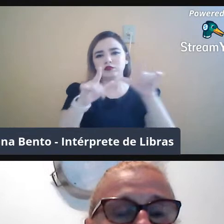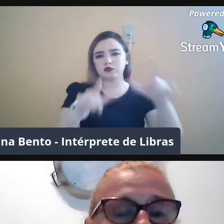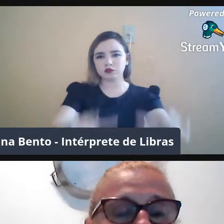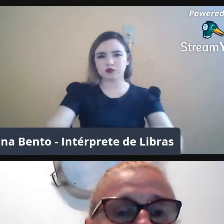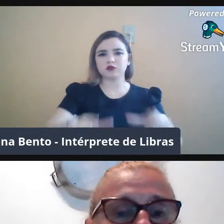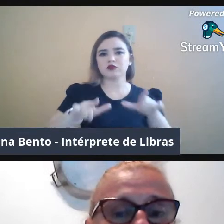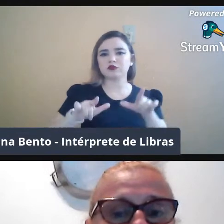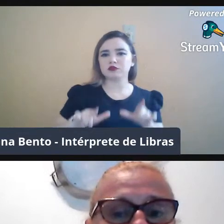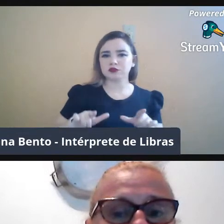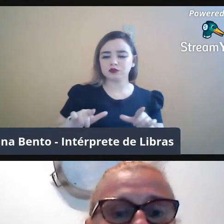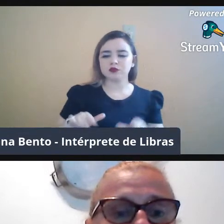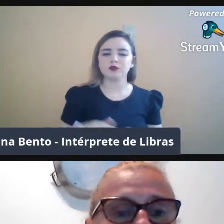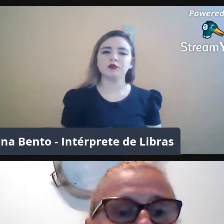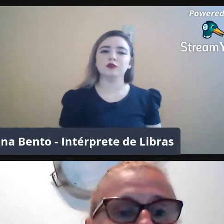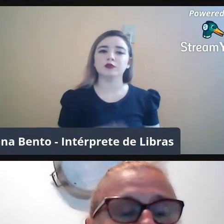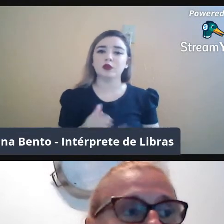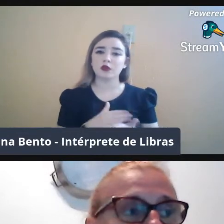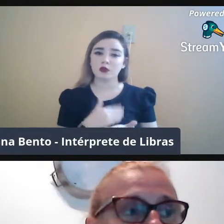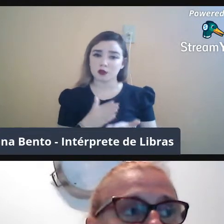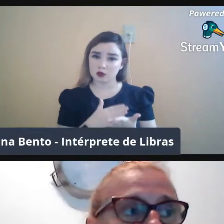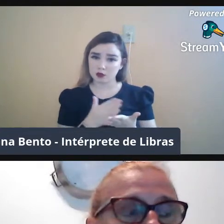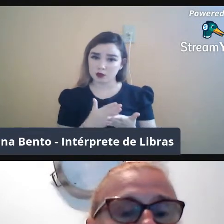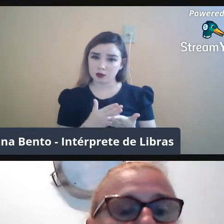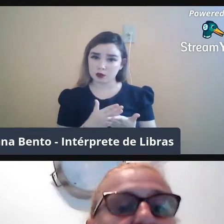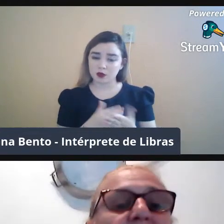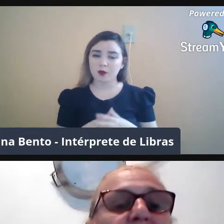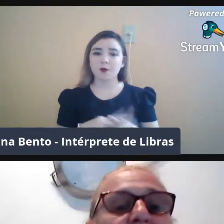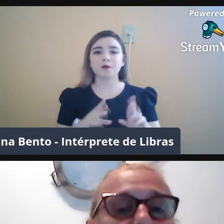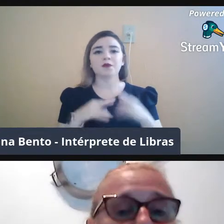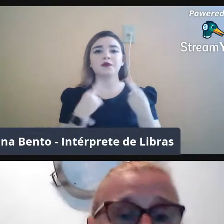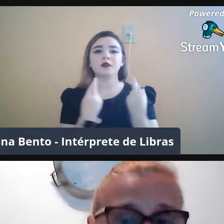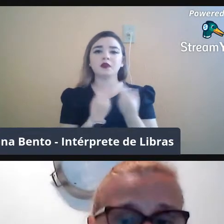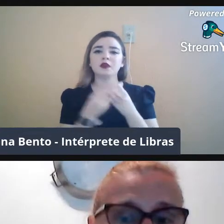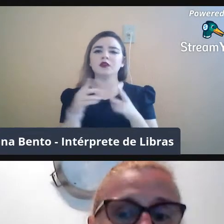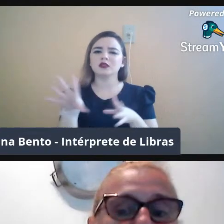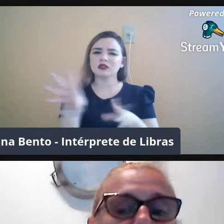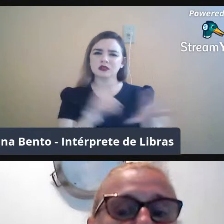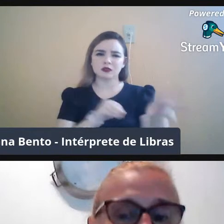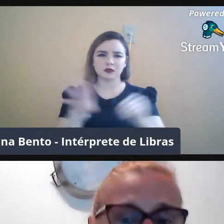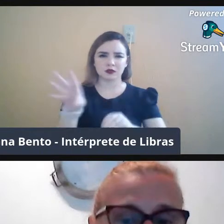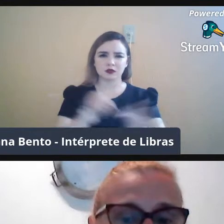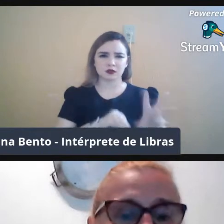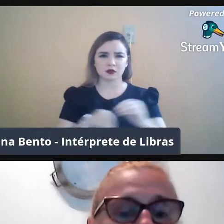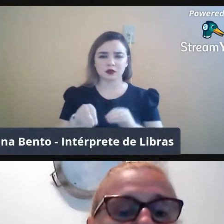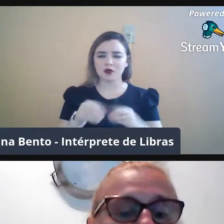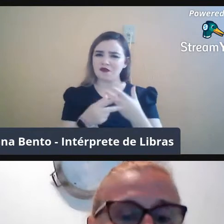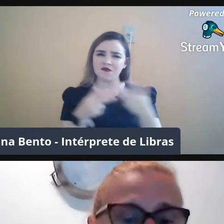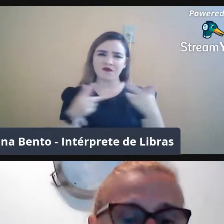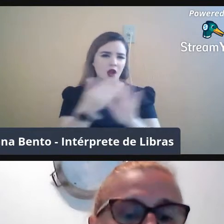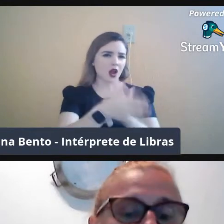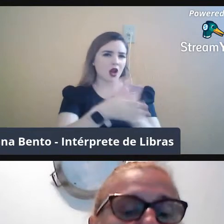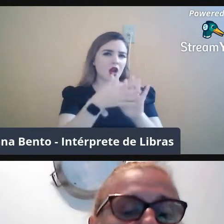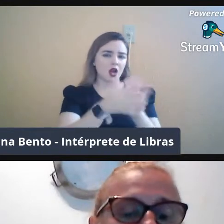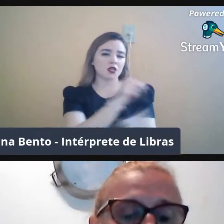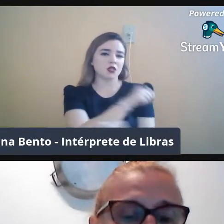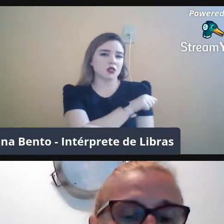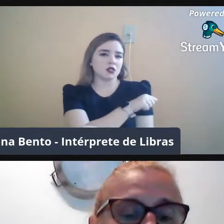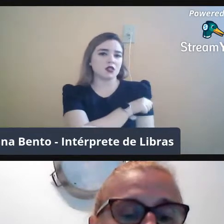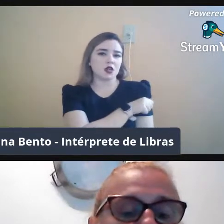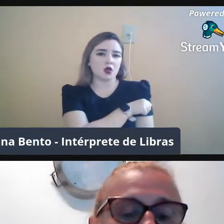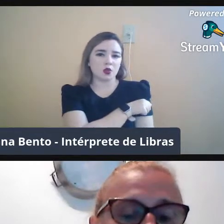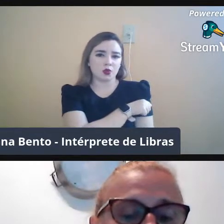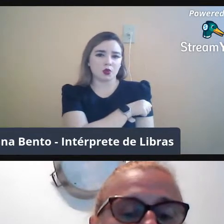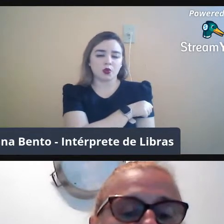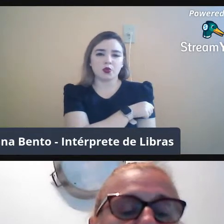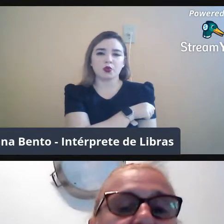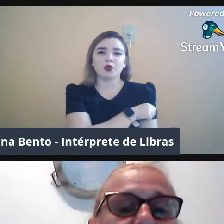é um livro que reúne uma coletânea de textos de alunos de